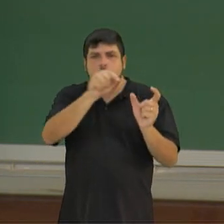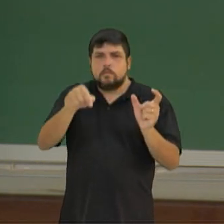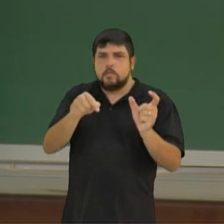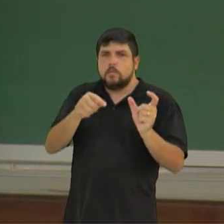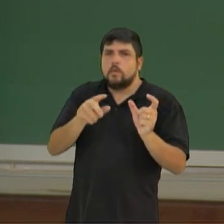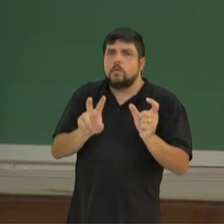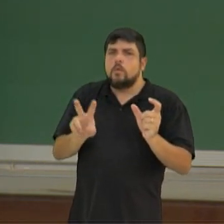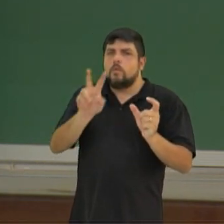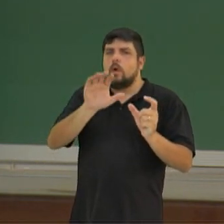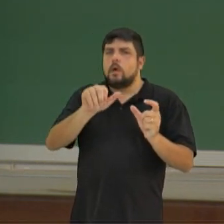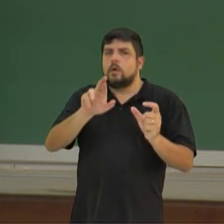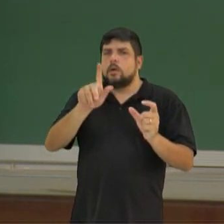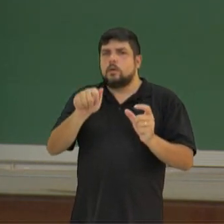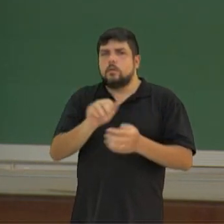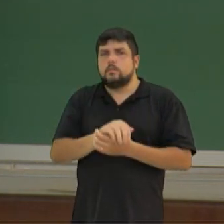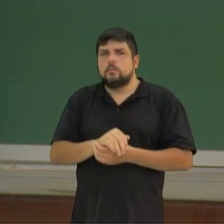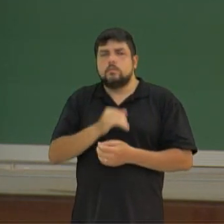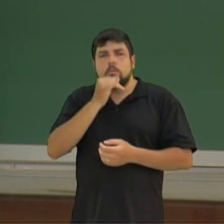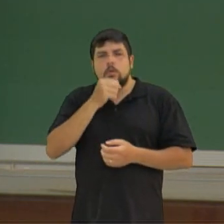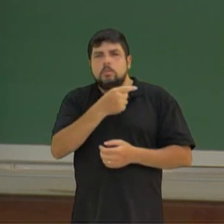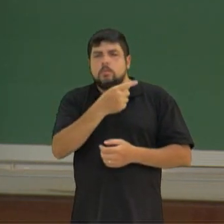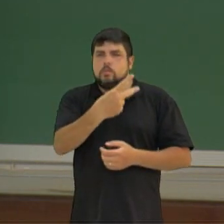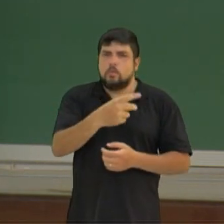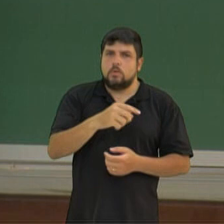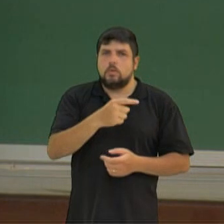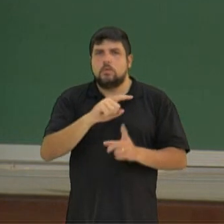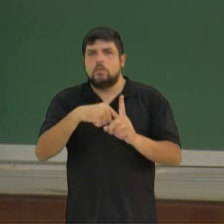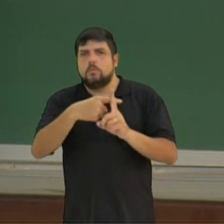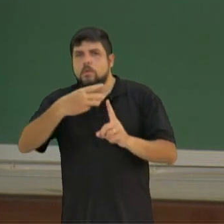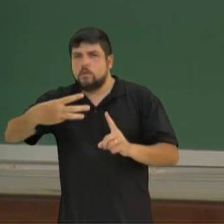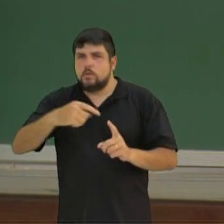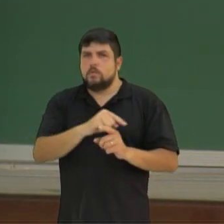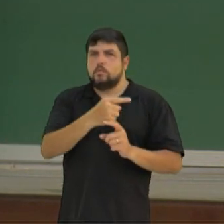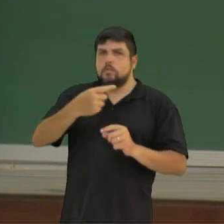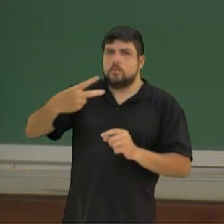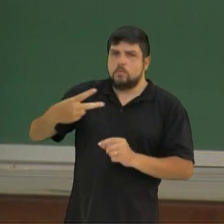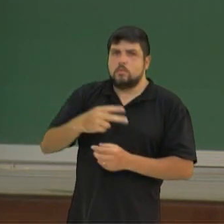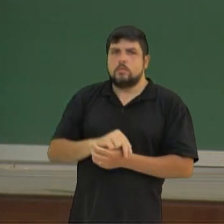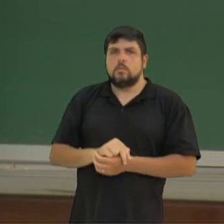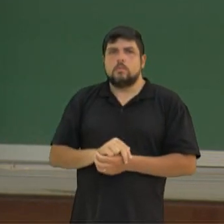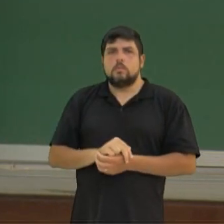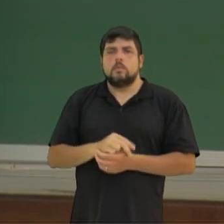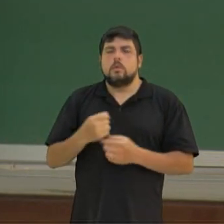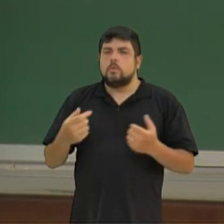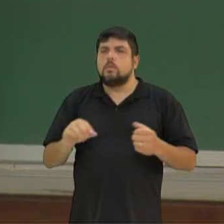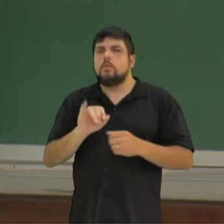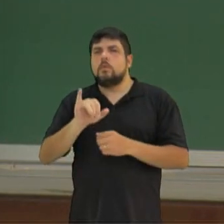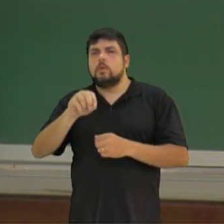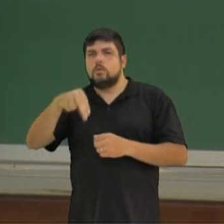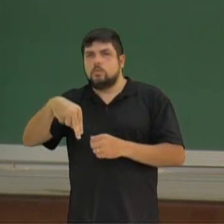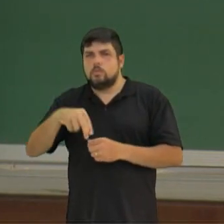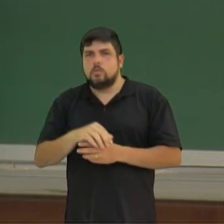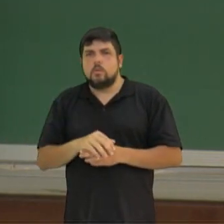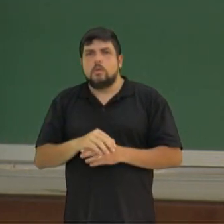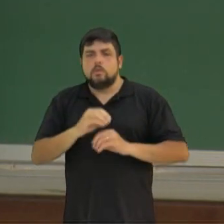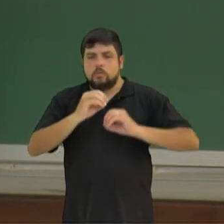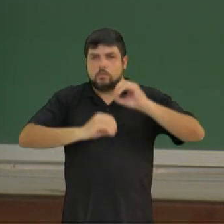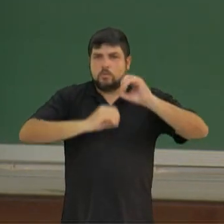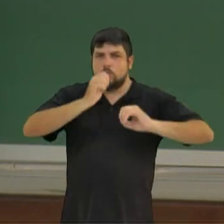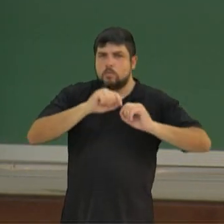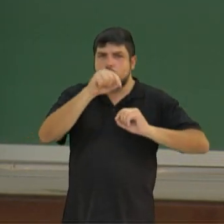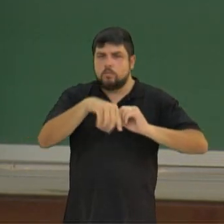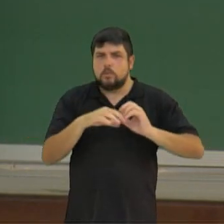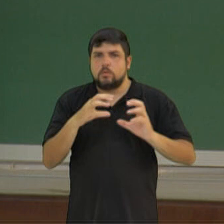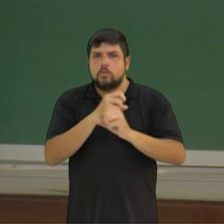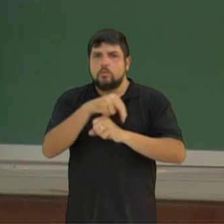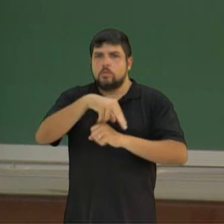carga. Por exemplo, menos 2 ou menos 3, mais 2 ou mais 3, quando estamos falando de íons. Para moléculas, a soma dos NOx tem que